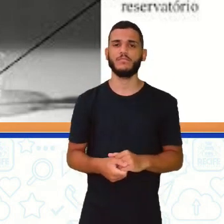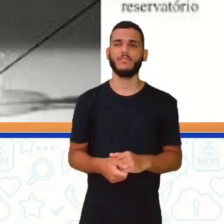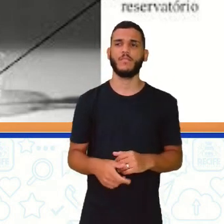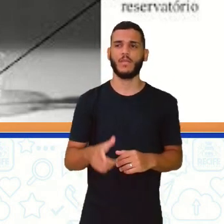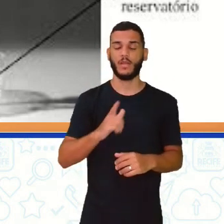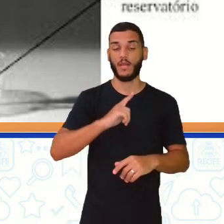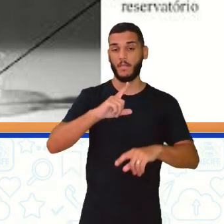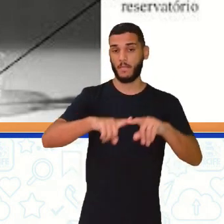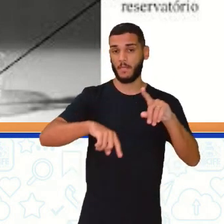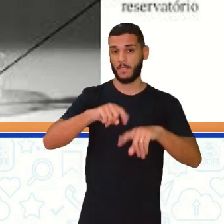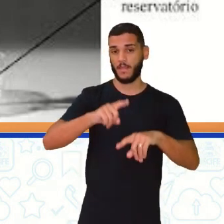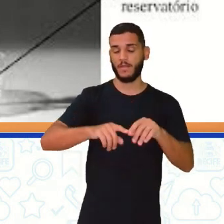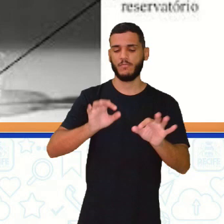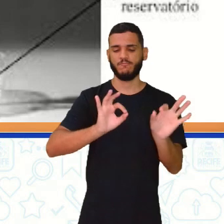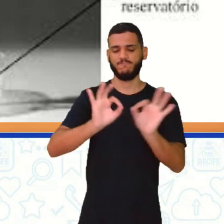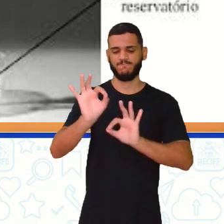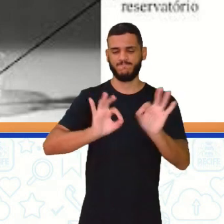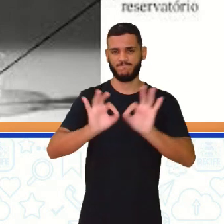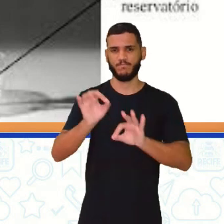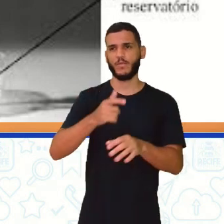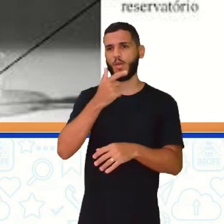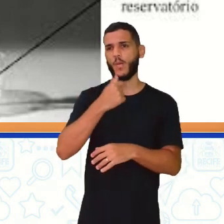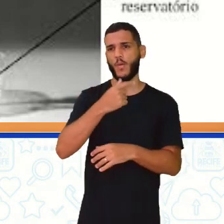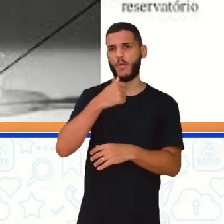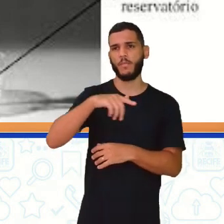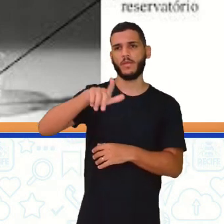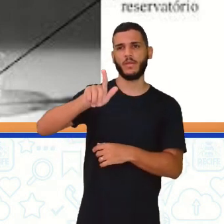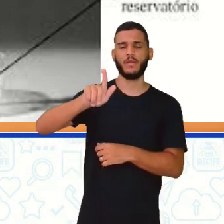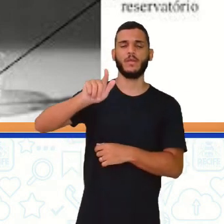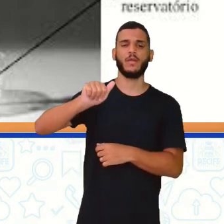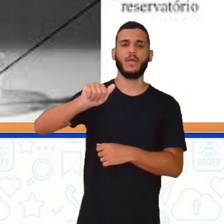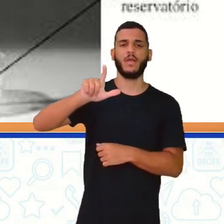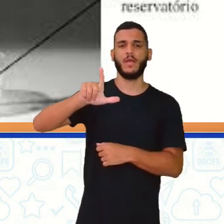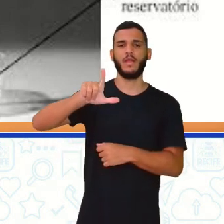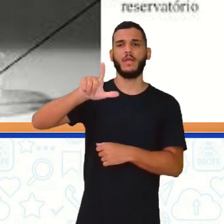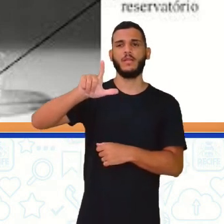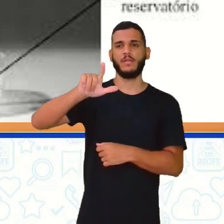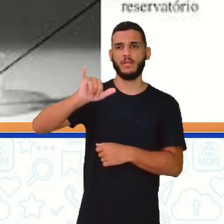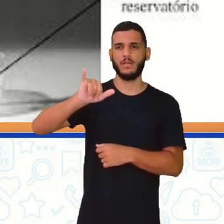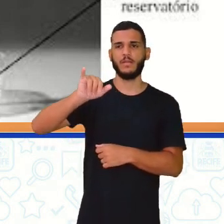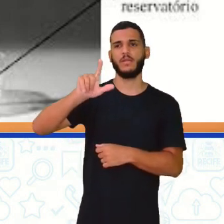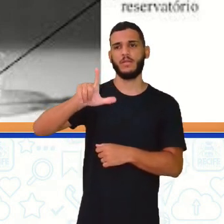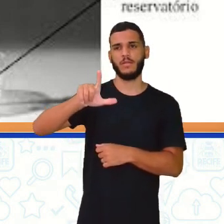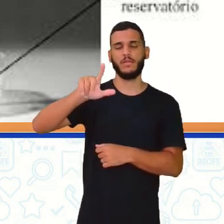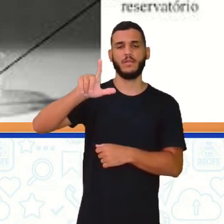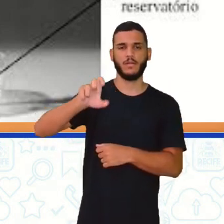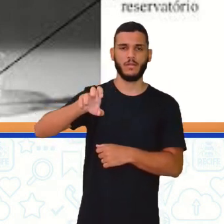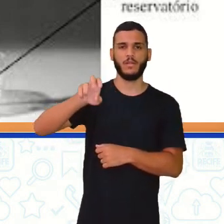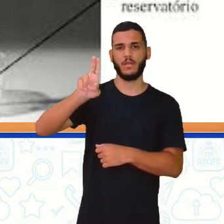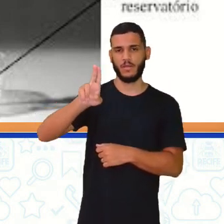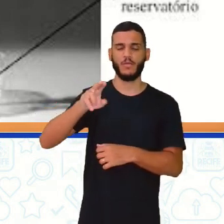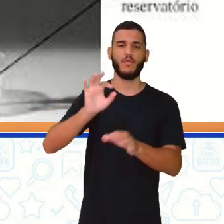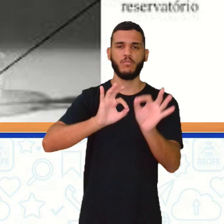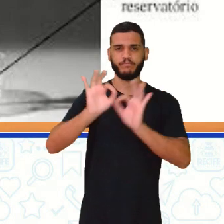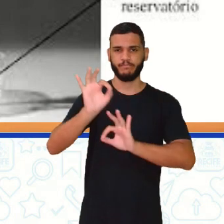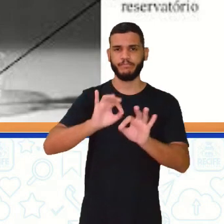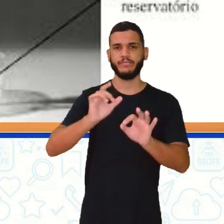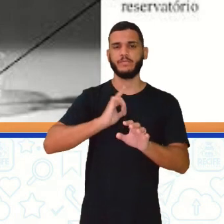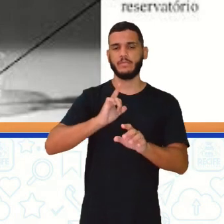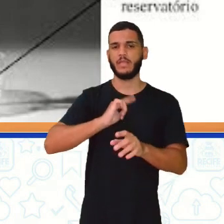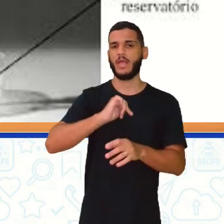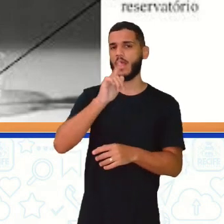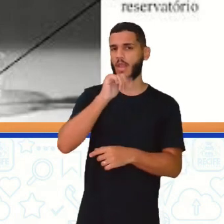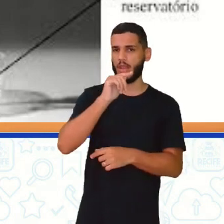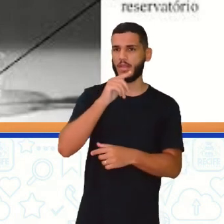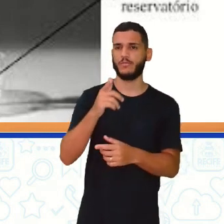esse material que ele montou, que Galileu Galilei montou, diante do aquecimento, esse líquido passava por esse